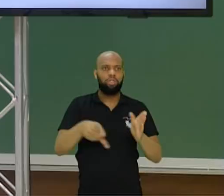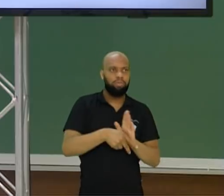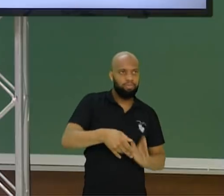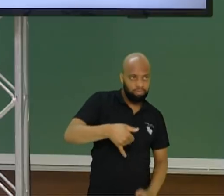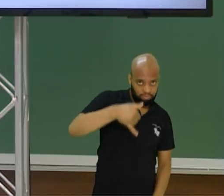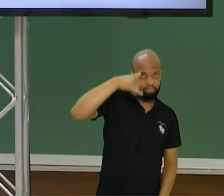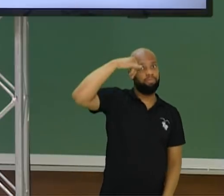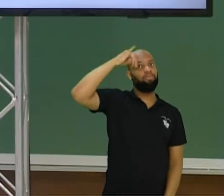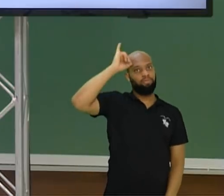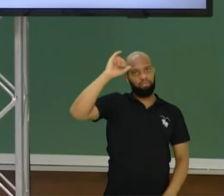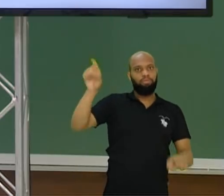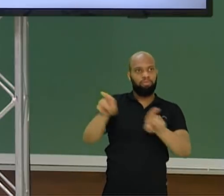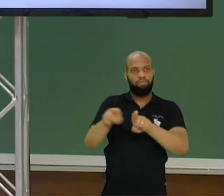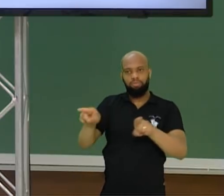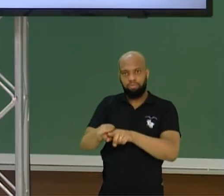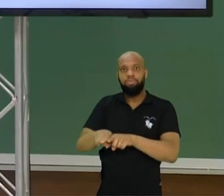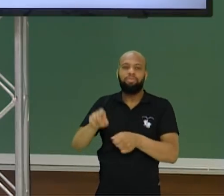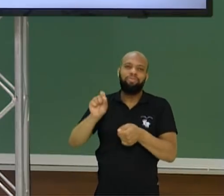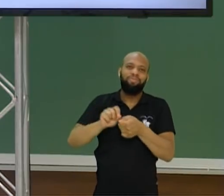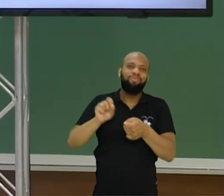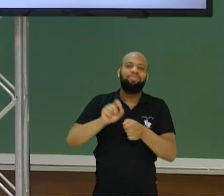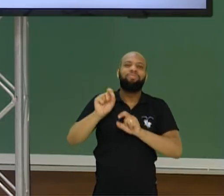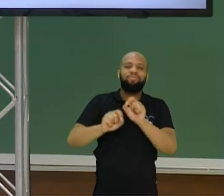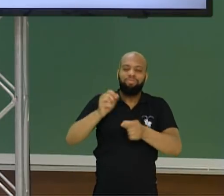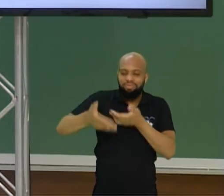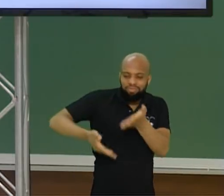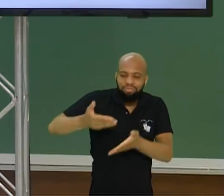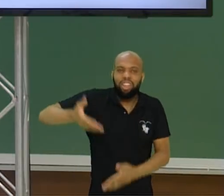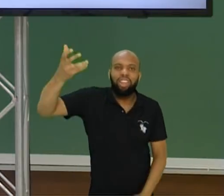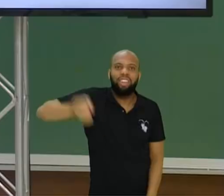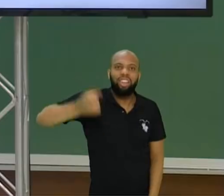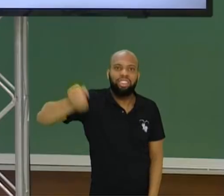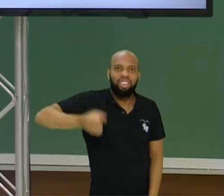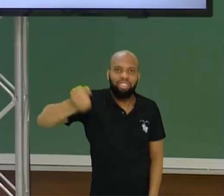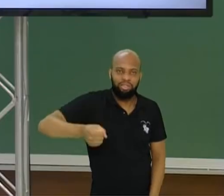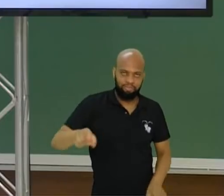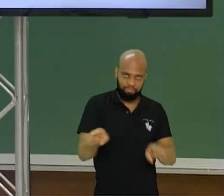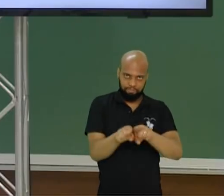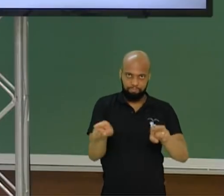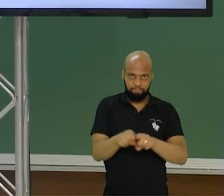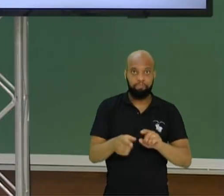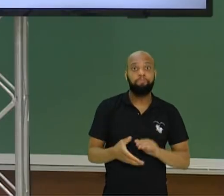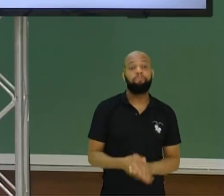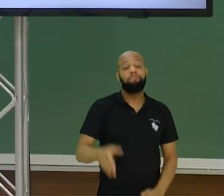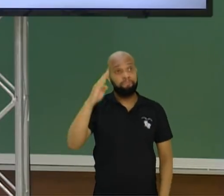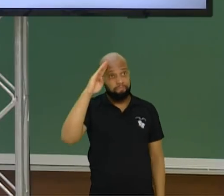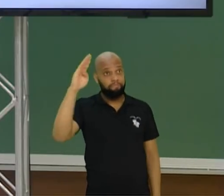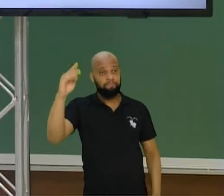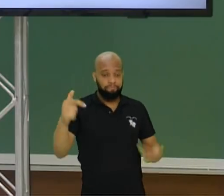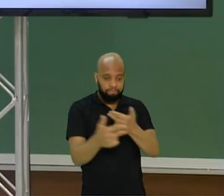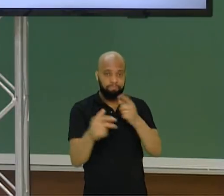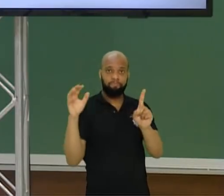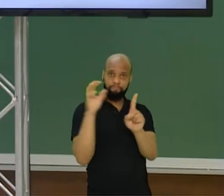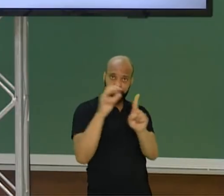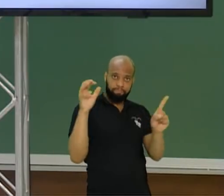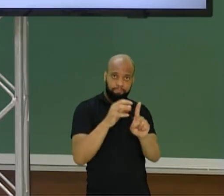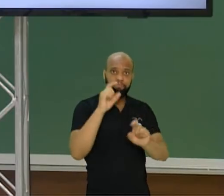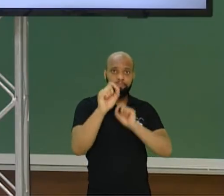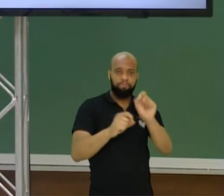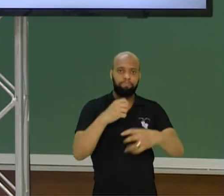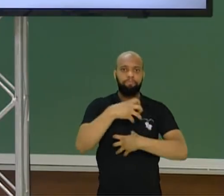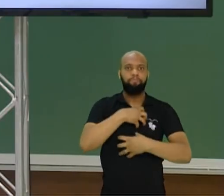à produção de leite. Então, quais são os principais fatores que favorecem a questão